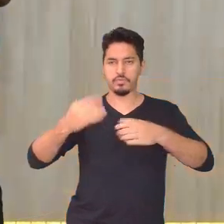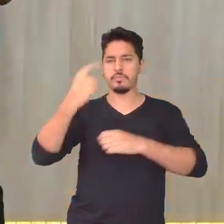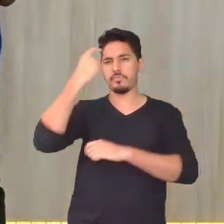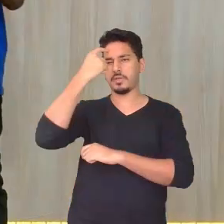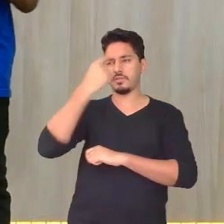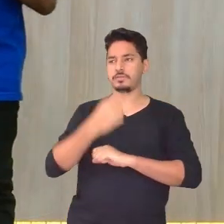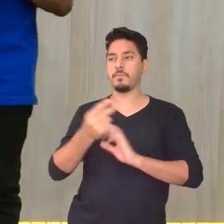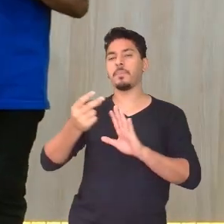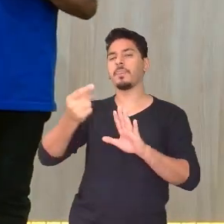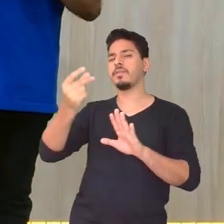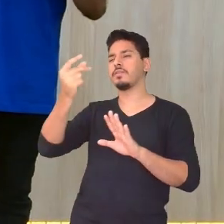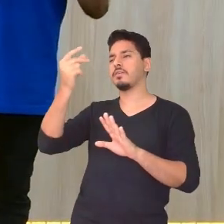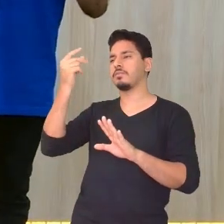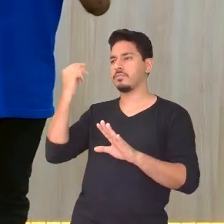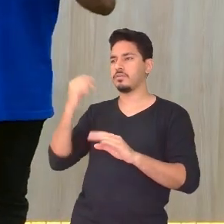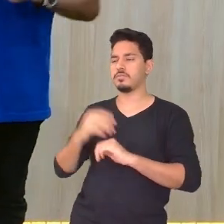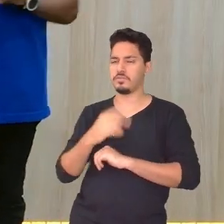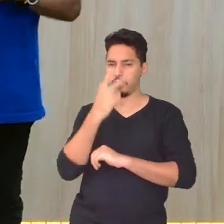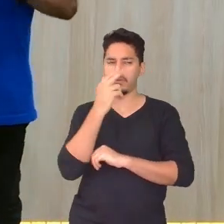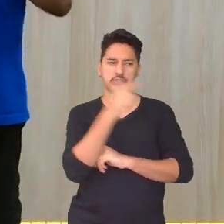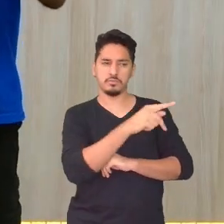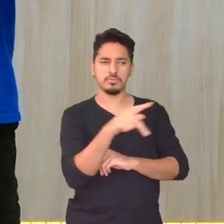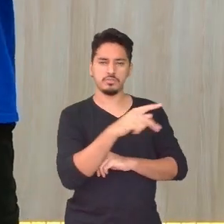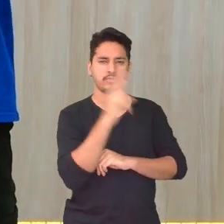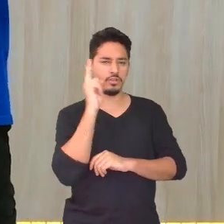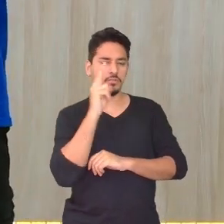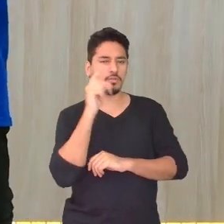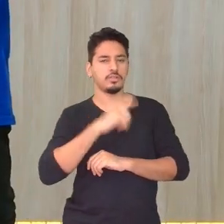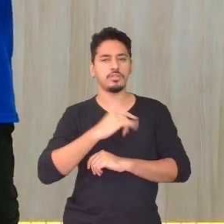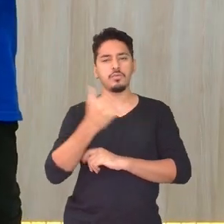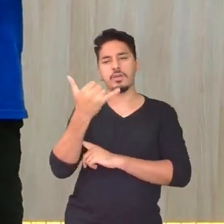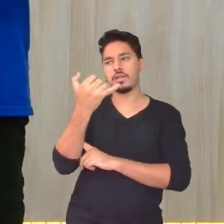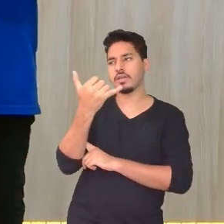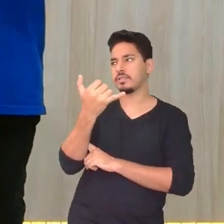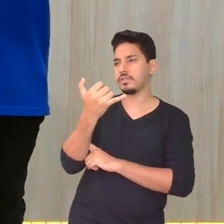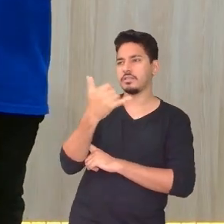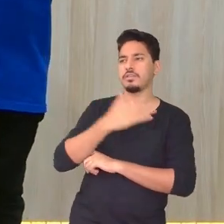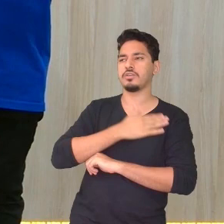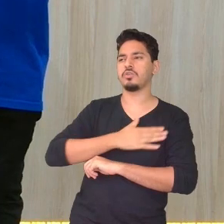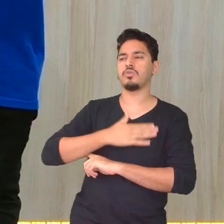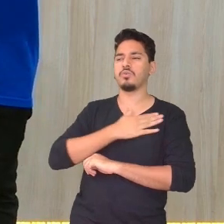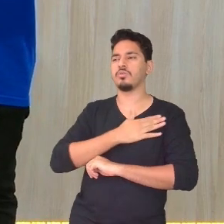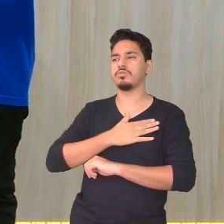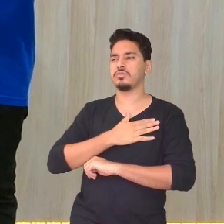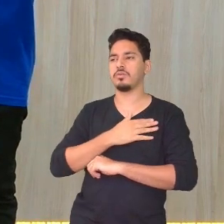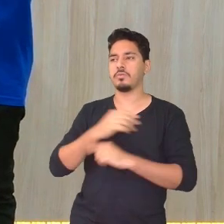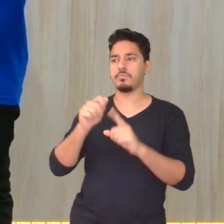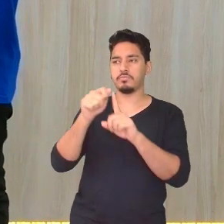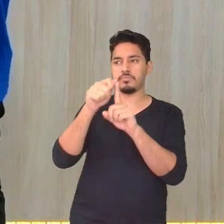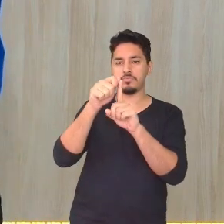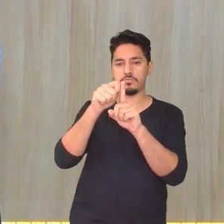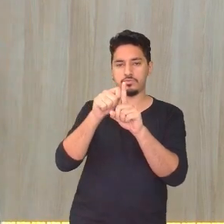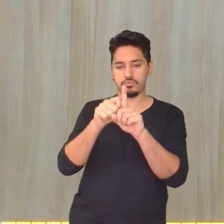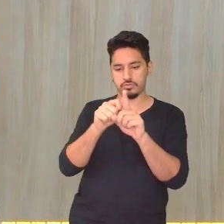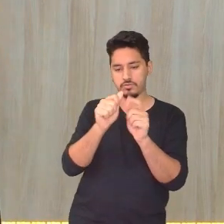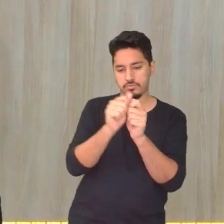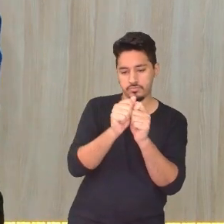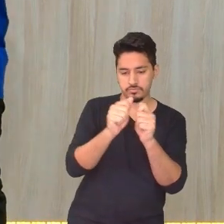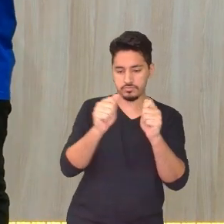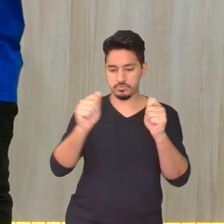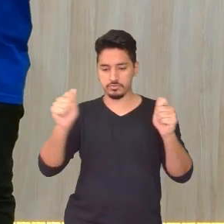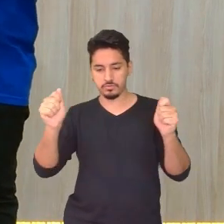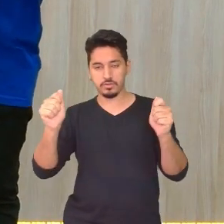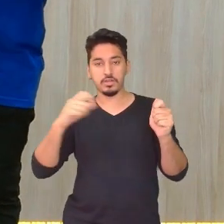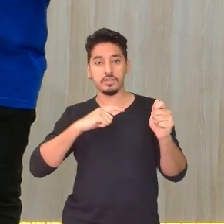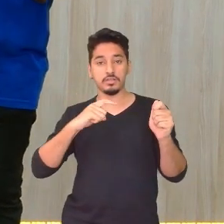só. Antigamente, Isabel, você vai lembrar um pouquinho. Tem uma canetinha que a gente tinha aqui, a gente puxava e vinha o calendário e soltava, ela enrolava